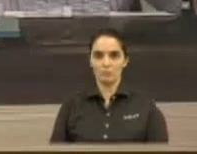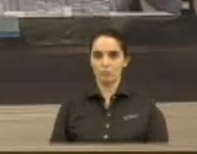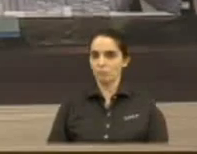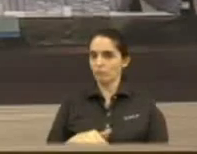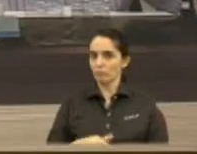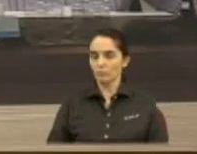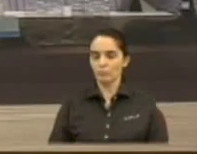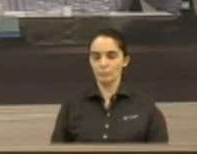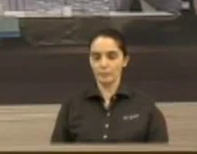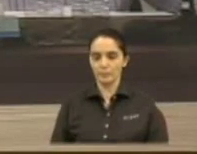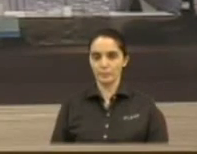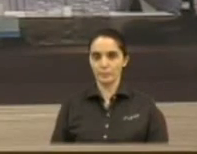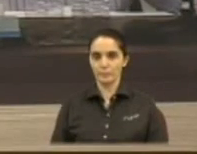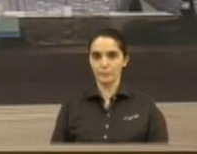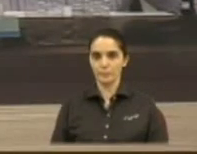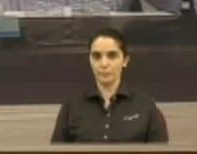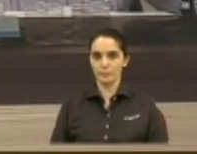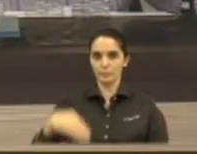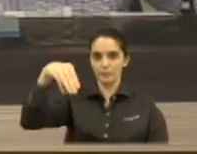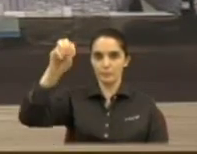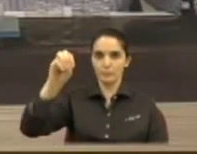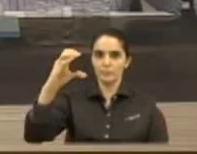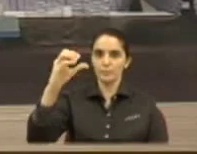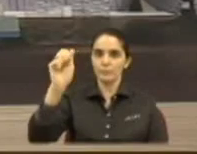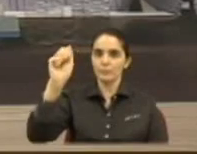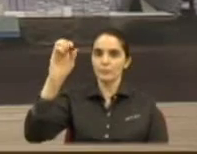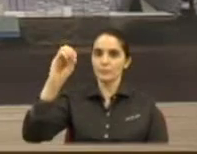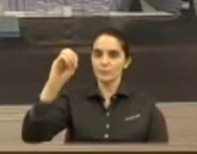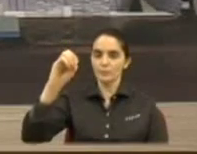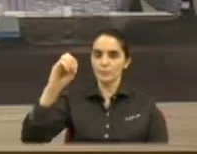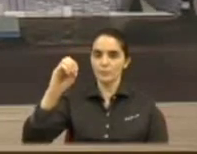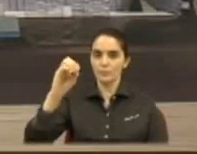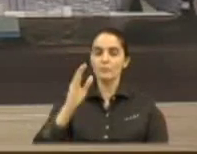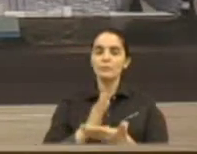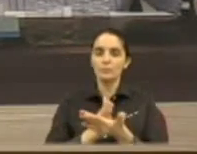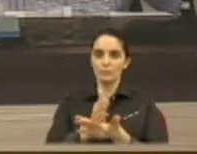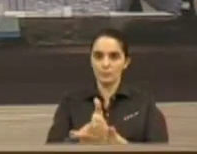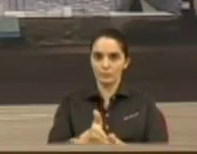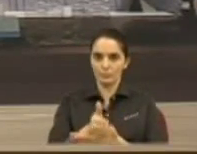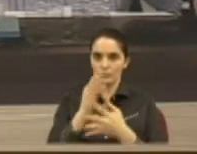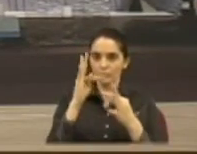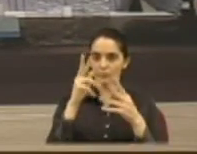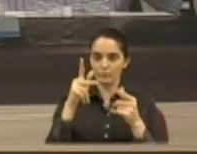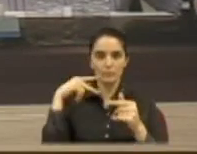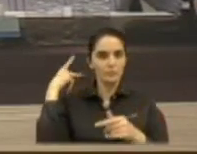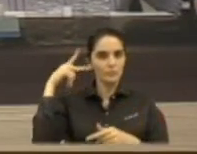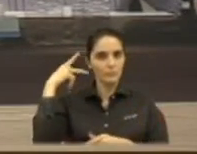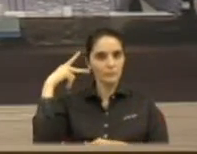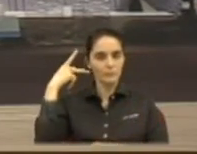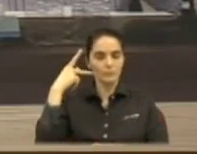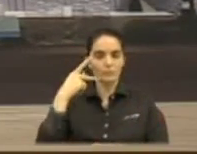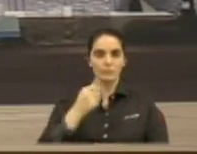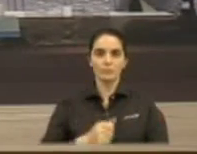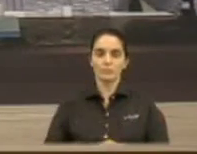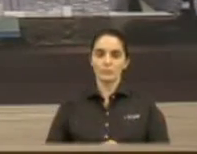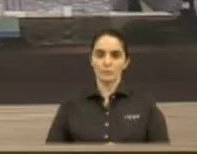Não havendo, aliás, a moção foi aprovada com votos favoráveis de todos os